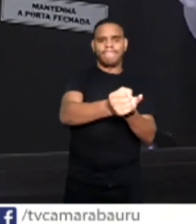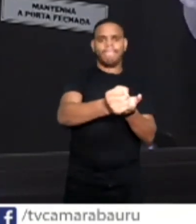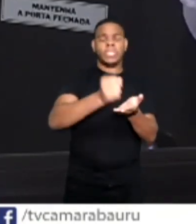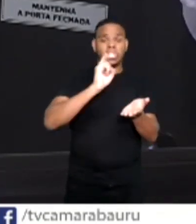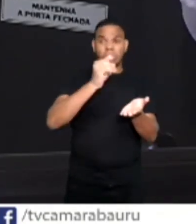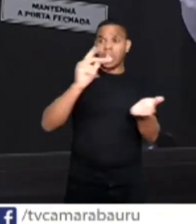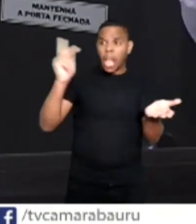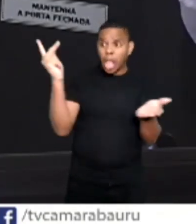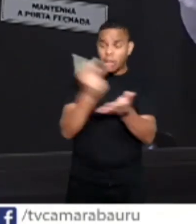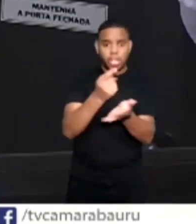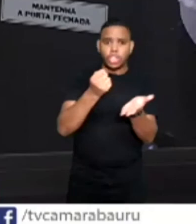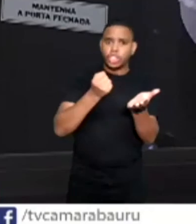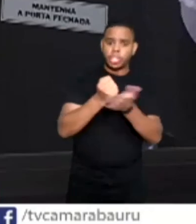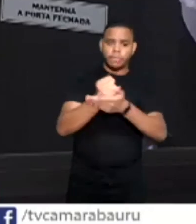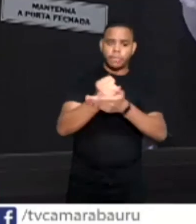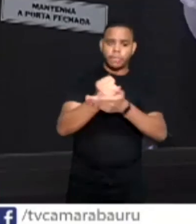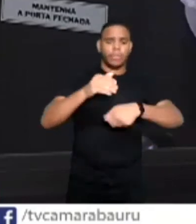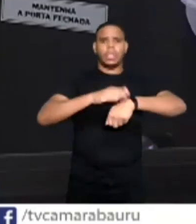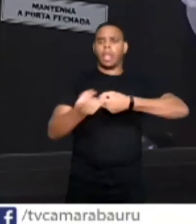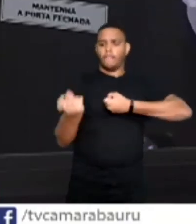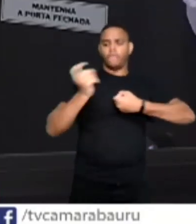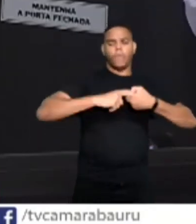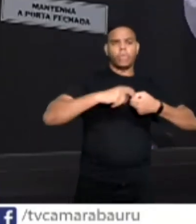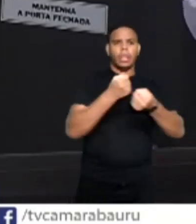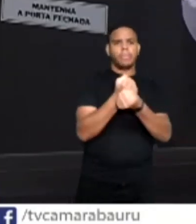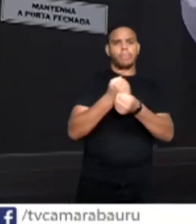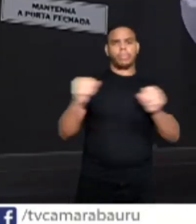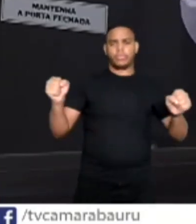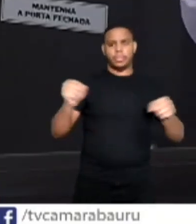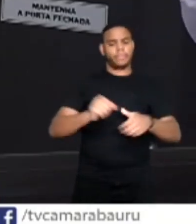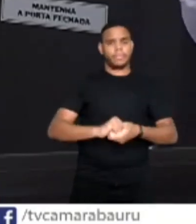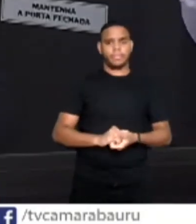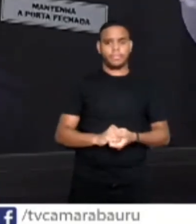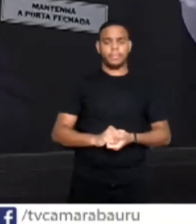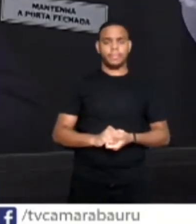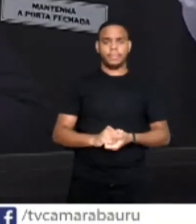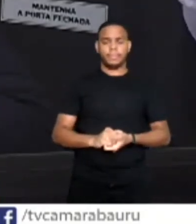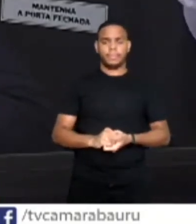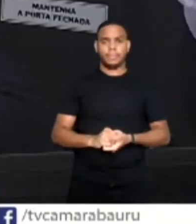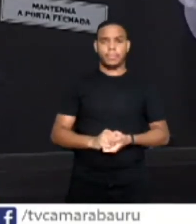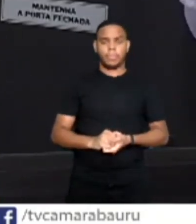Muito obrigado, senhor presidente.